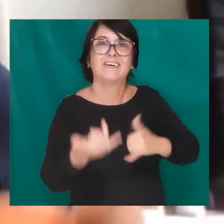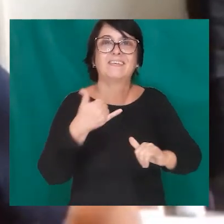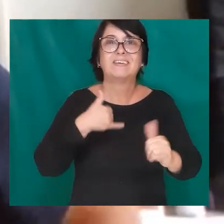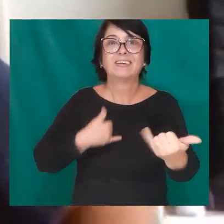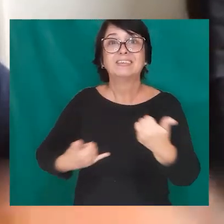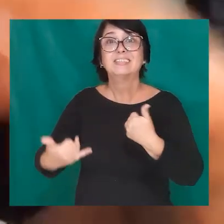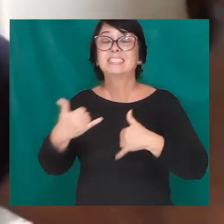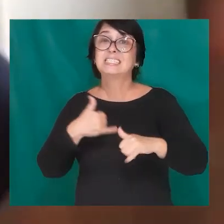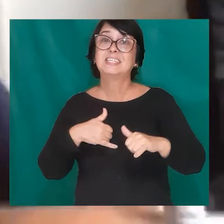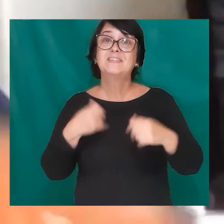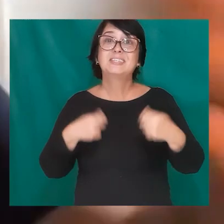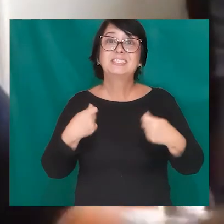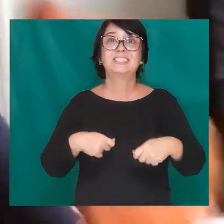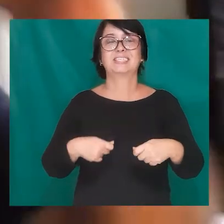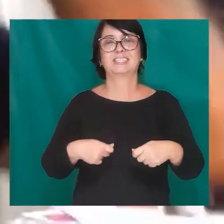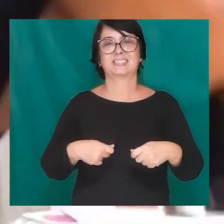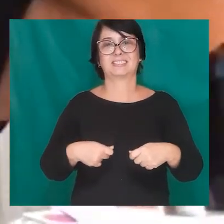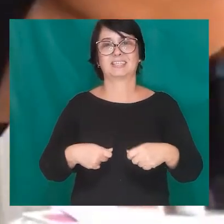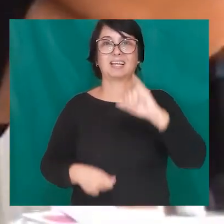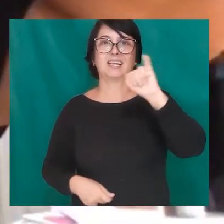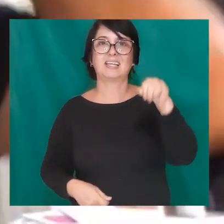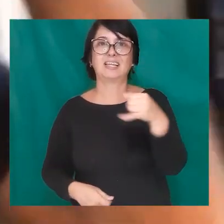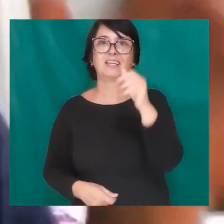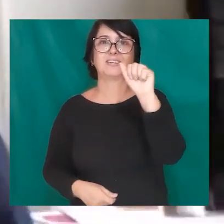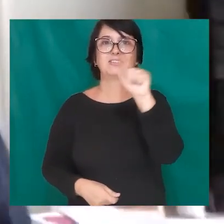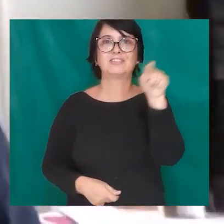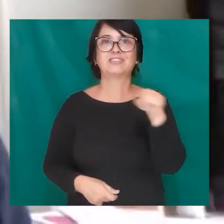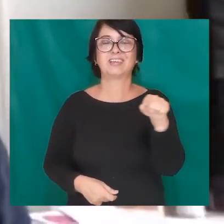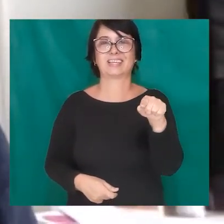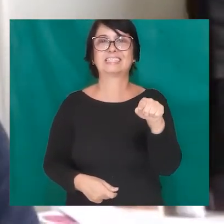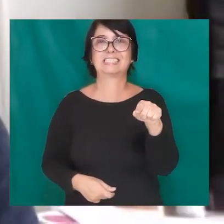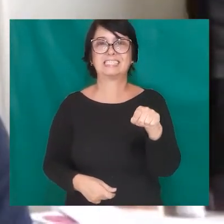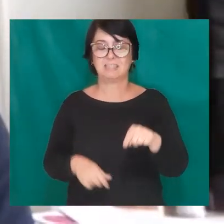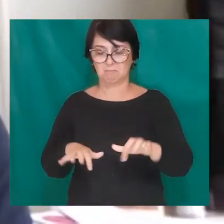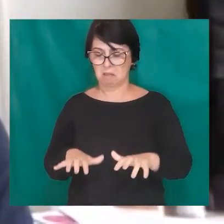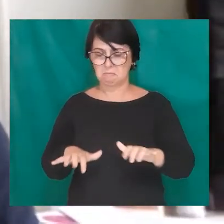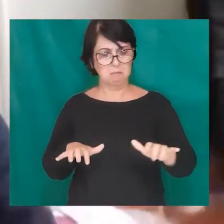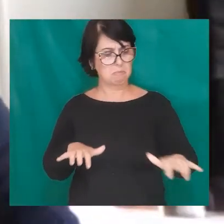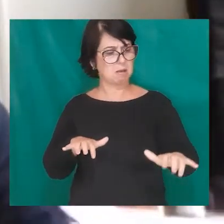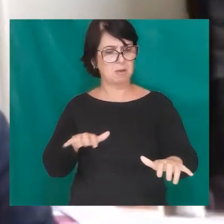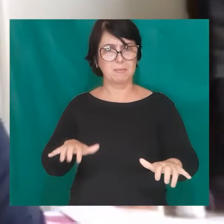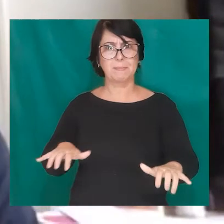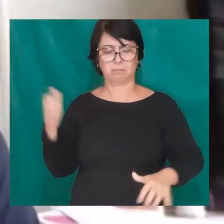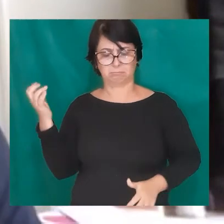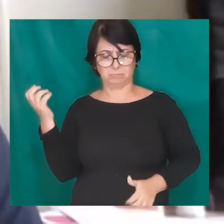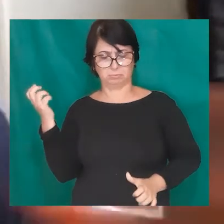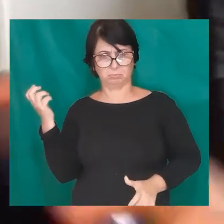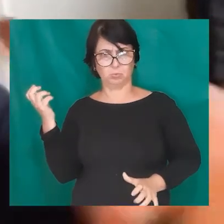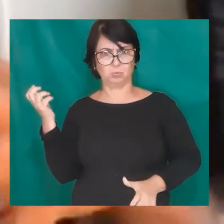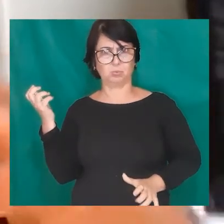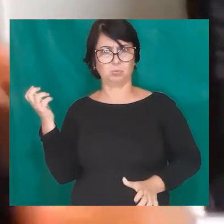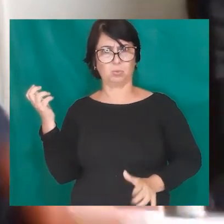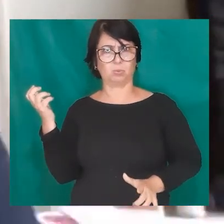A interação é importantíssima. O jazz, né? Troca, por exemplo, que tem o cara, o pianista faz uma coisa, o baixo já faz outra, já, aí